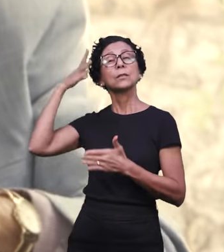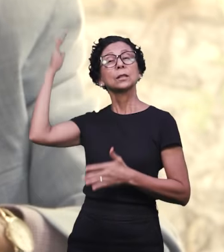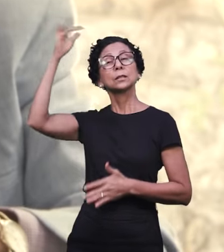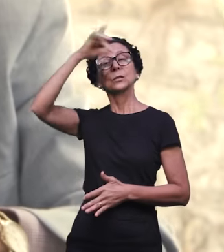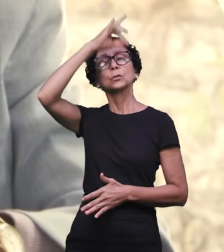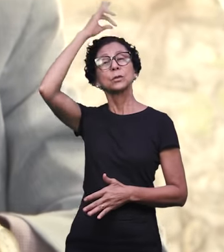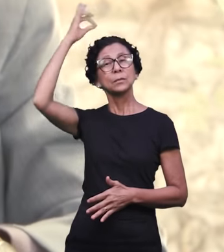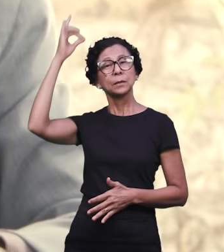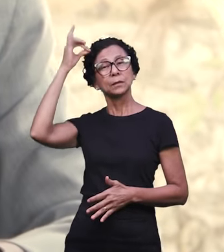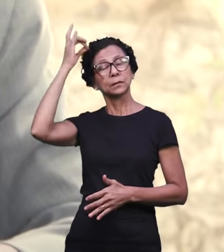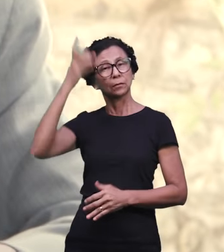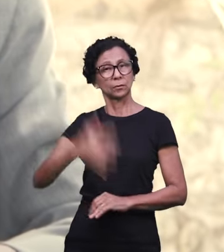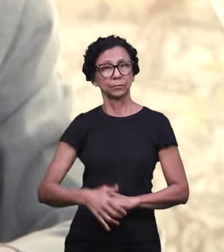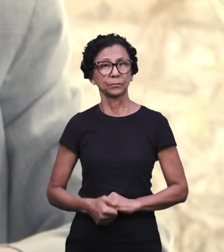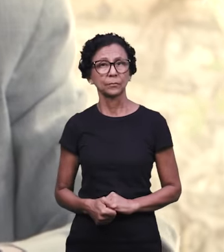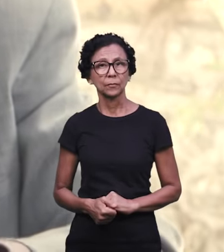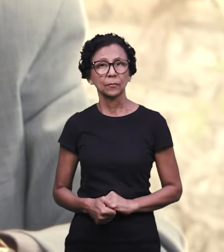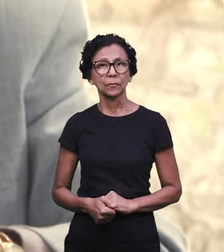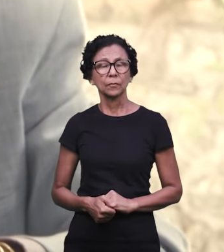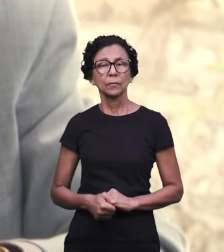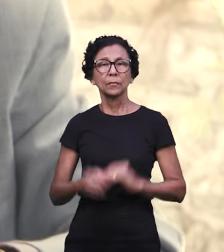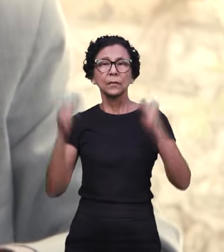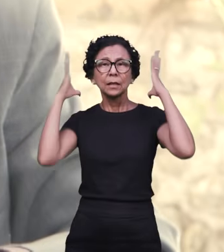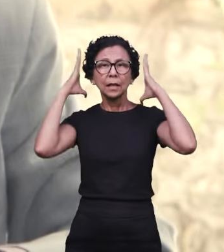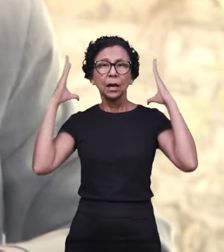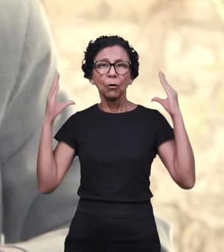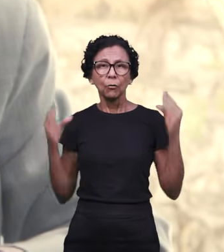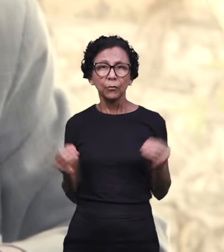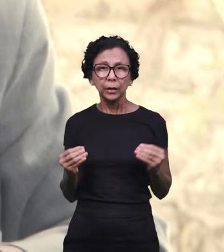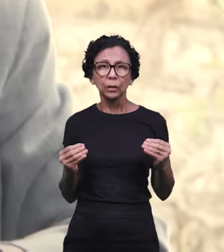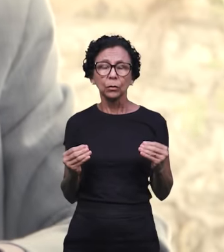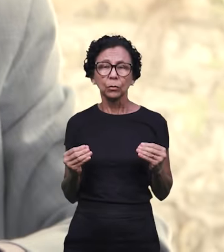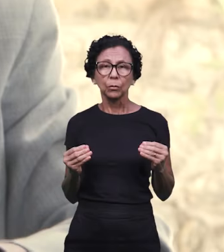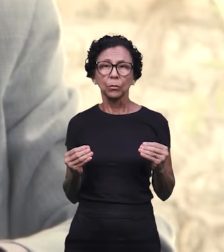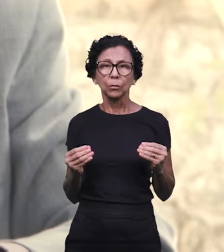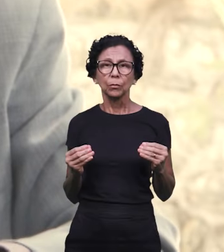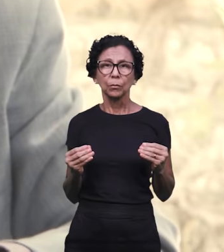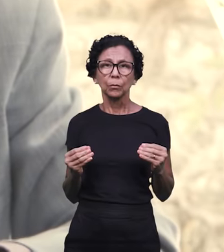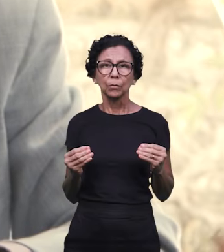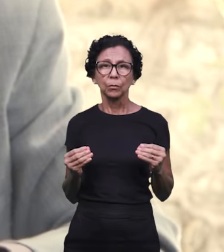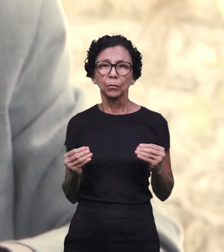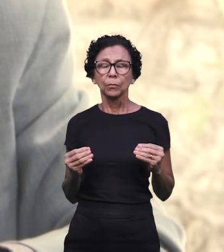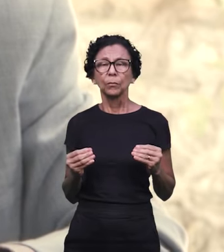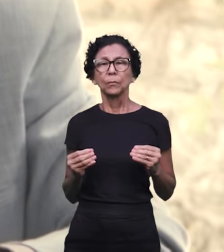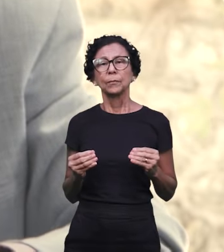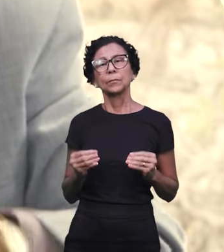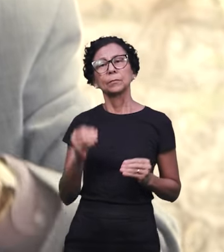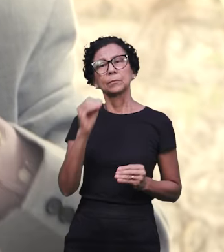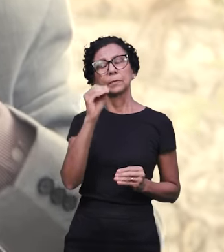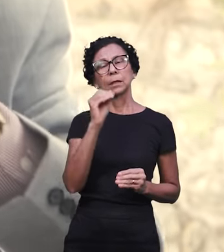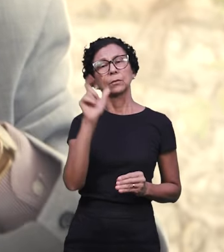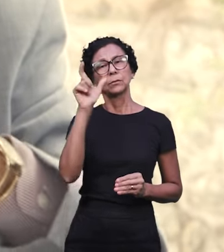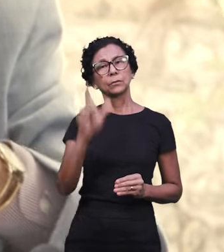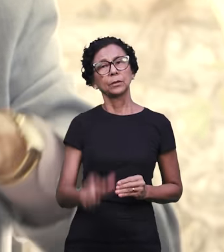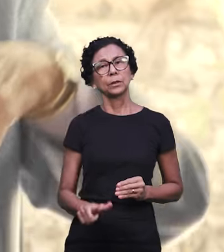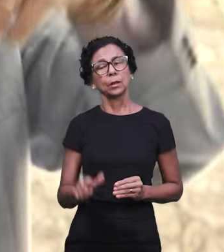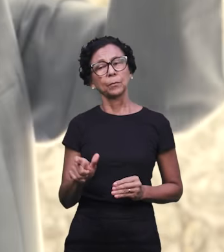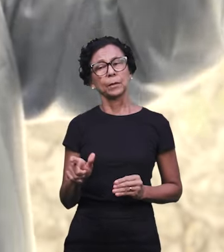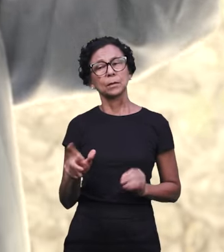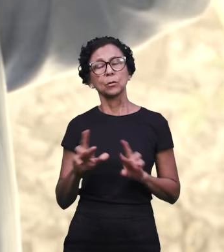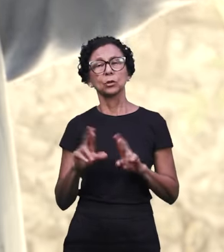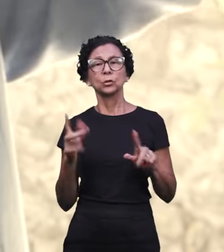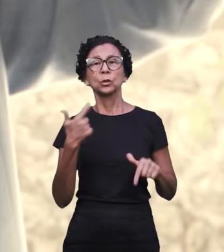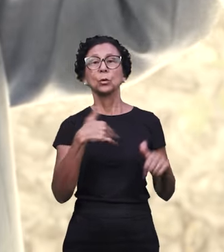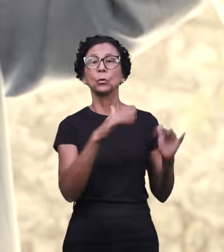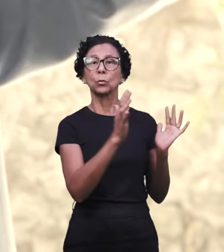e nem foi o que Calvino falou, porque o calvinismo não é o que Calvino falou. Calvino falou uma coisa e